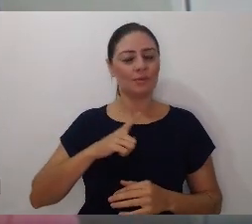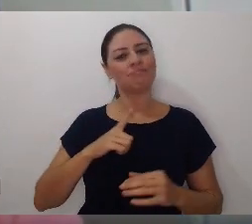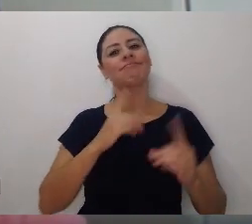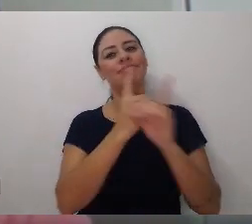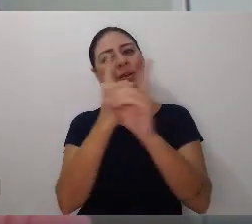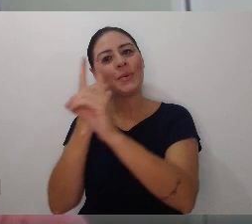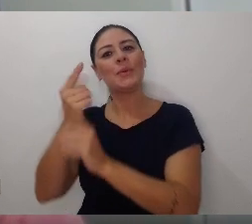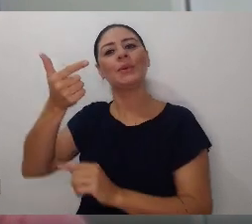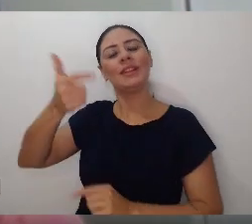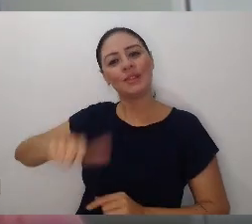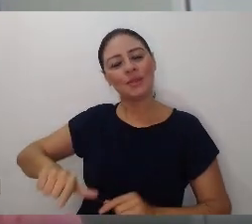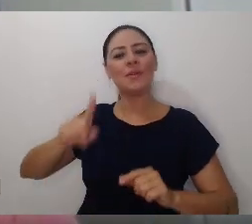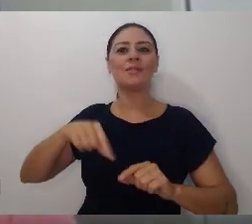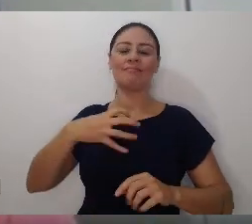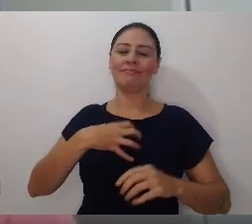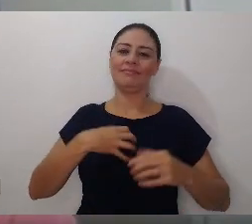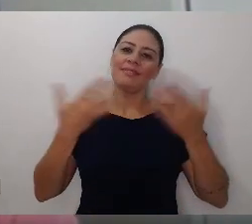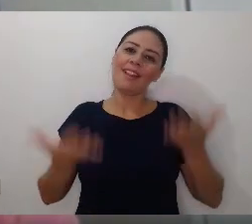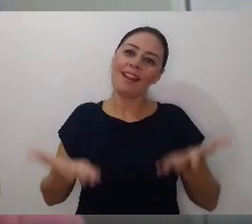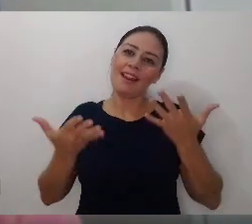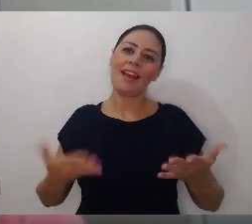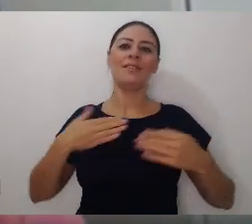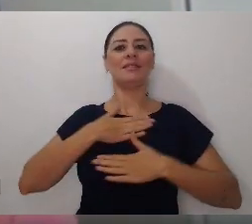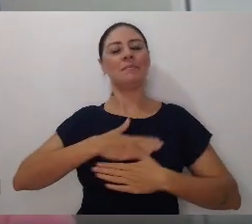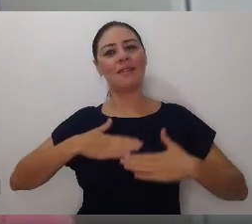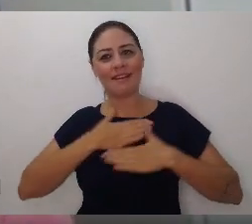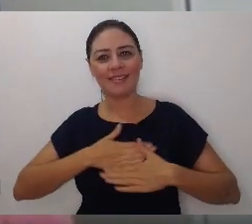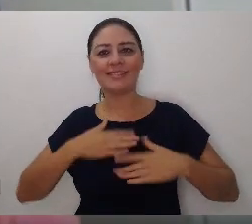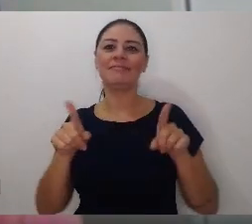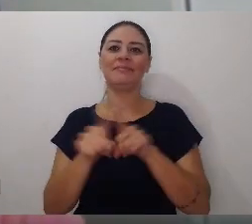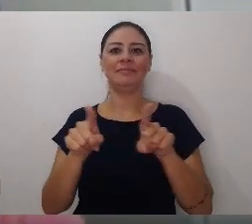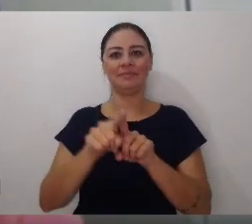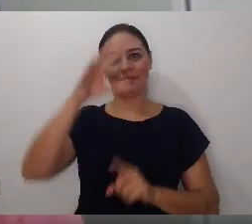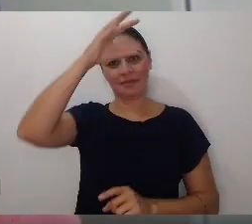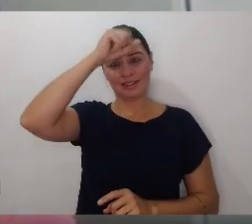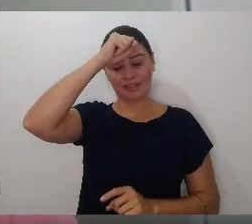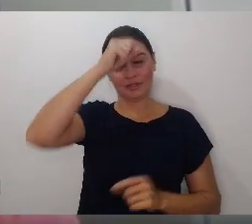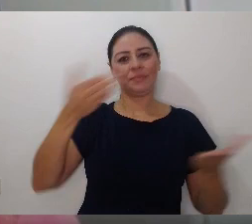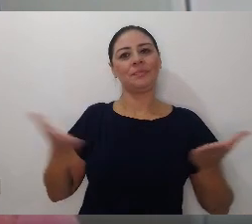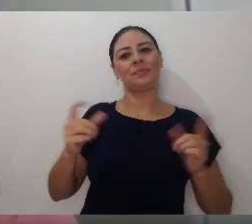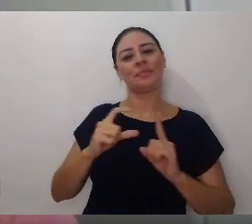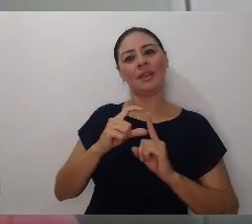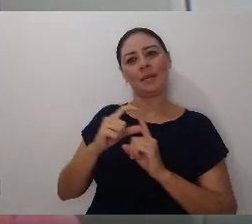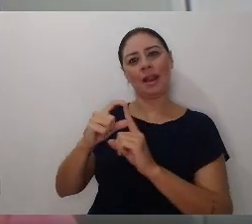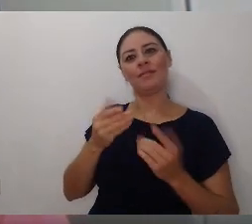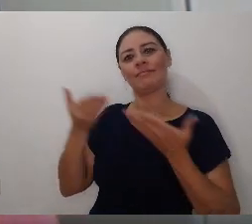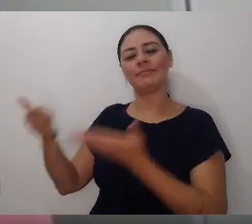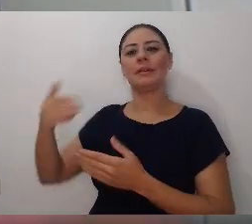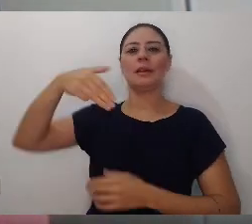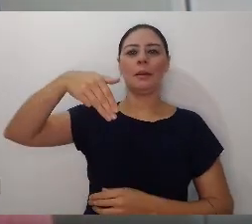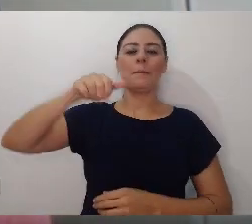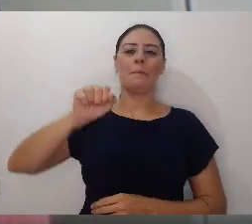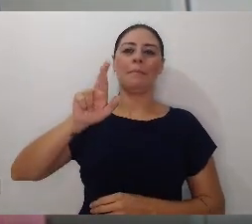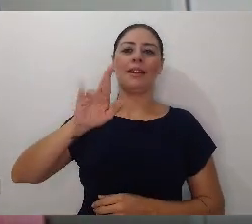nos encontraremos em outros dias, de uma forma muito leve, de uma forma prazerosa e com muito aprendizado, né? Então eu